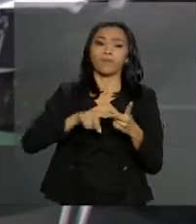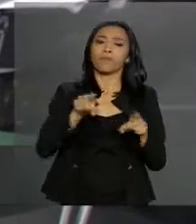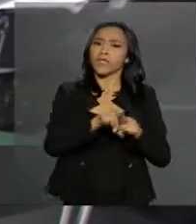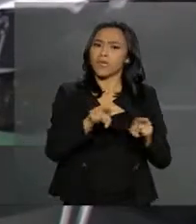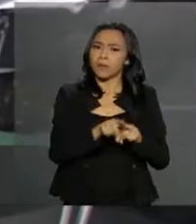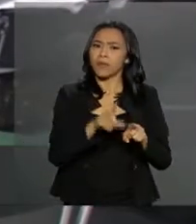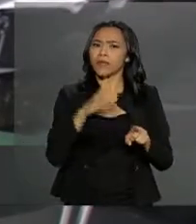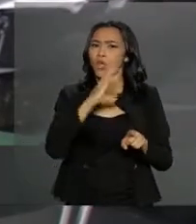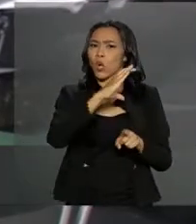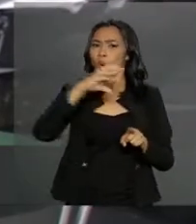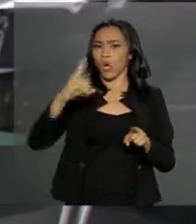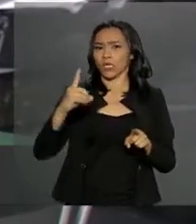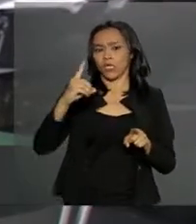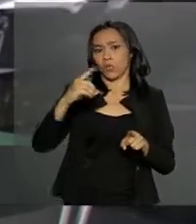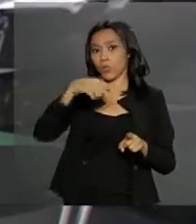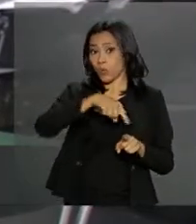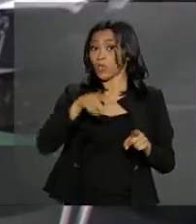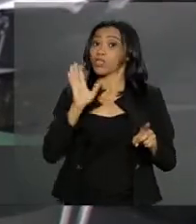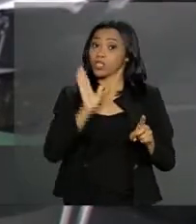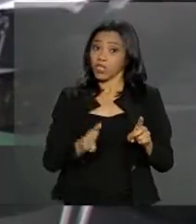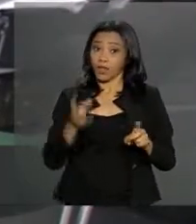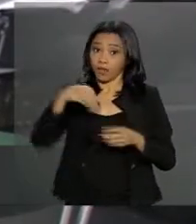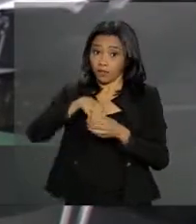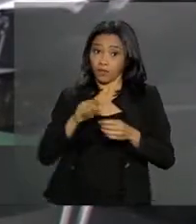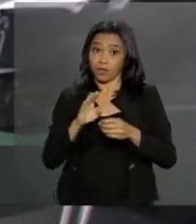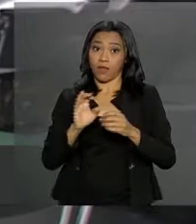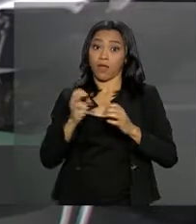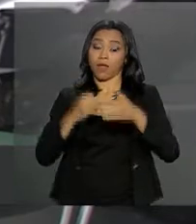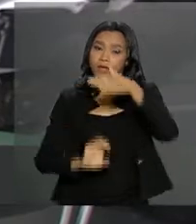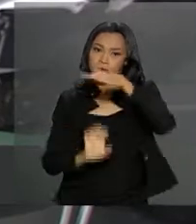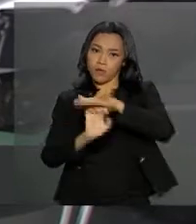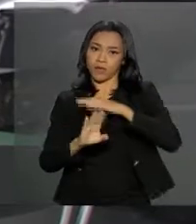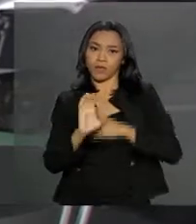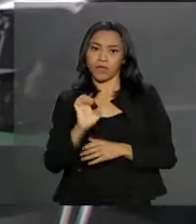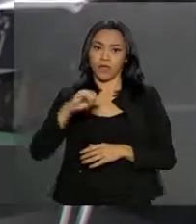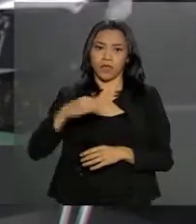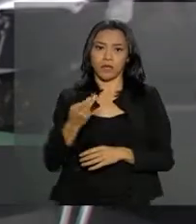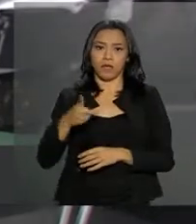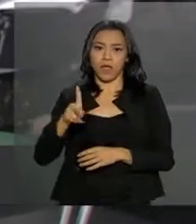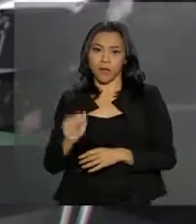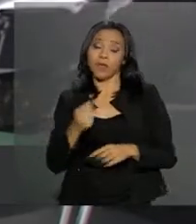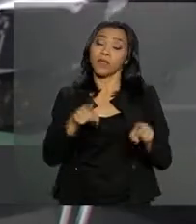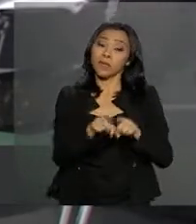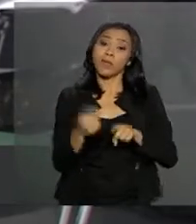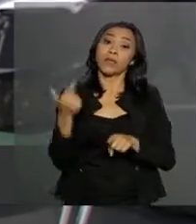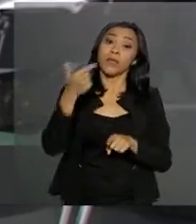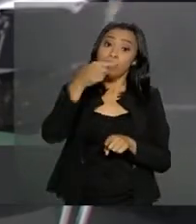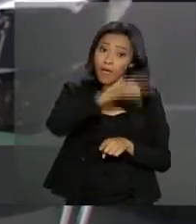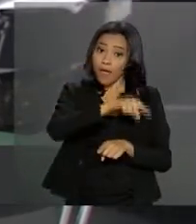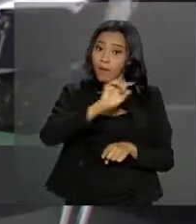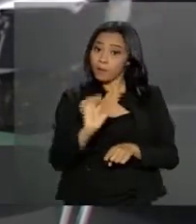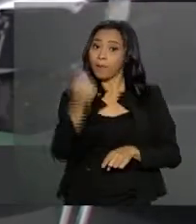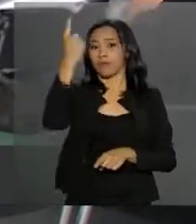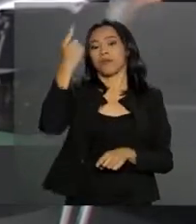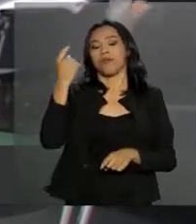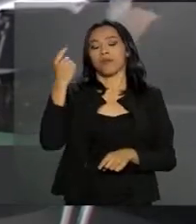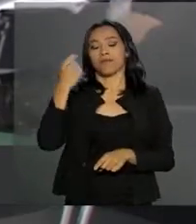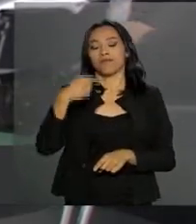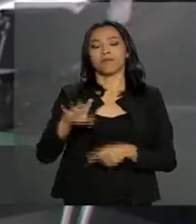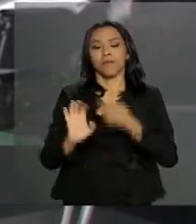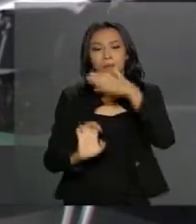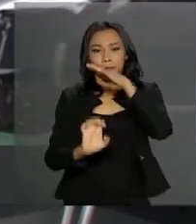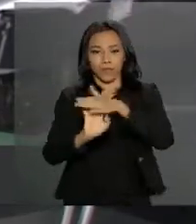da Embrapa e foi chefe-geral da Embrapa Algodão. A Embrapa é a primeira empresa estatal